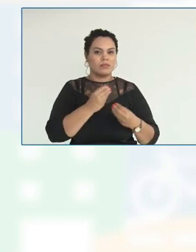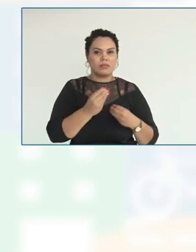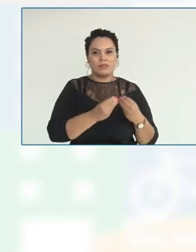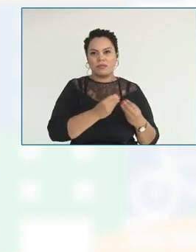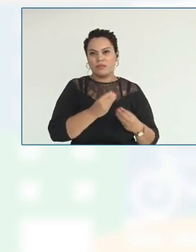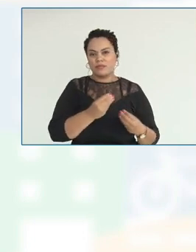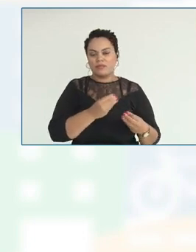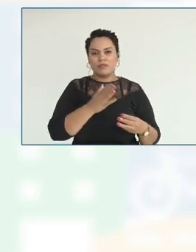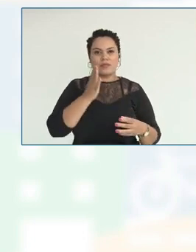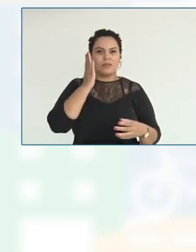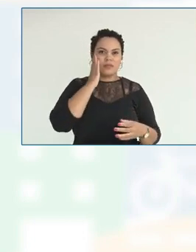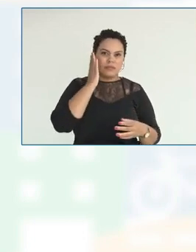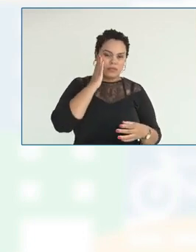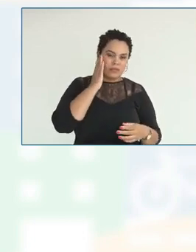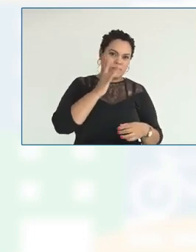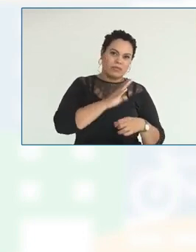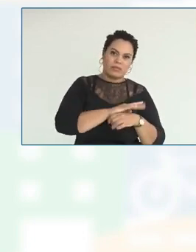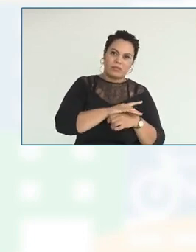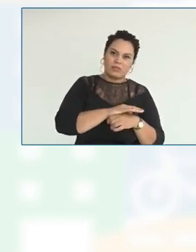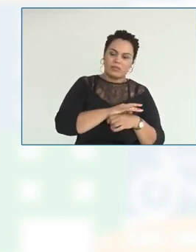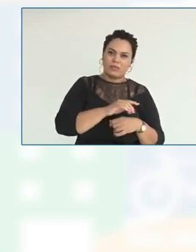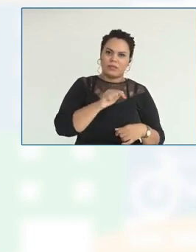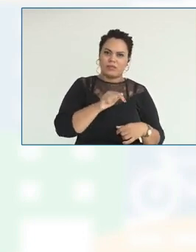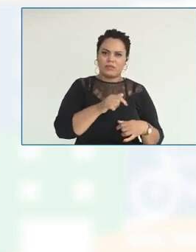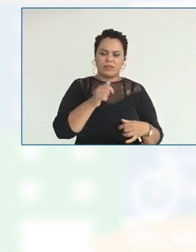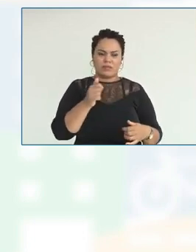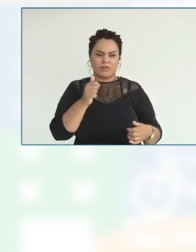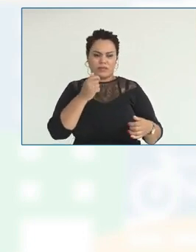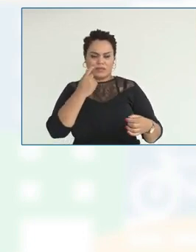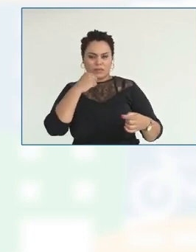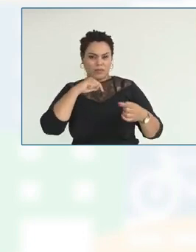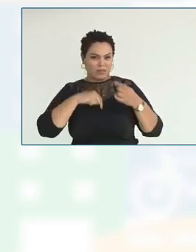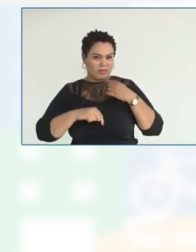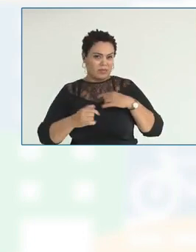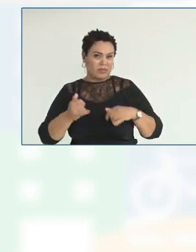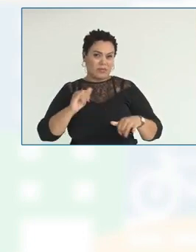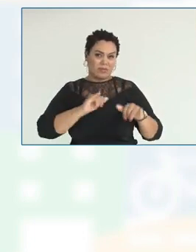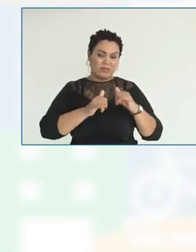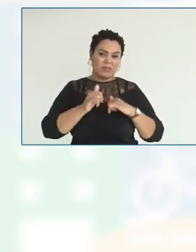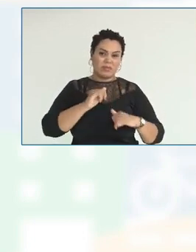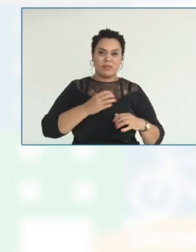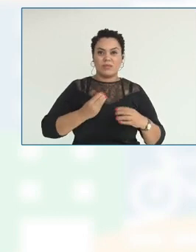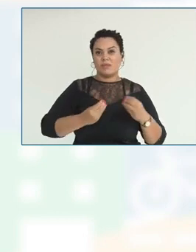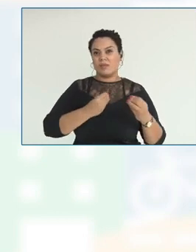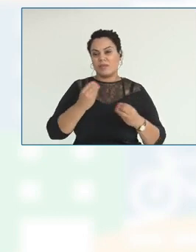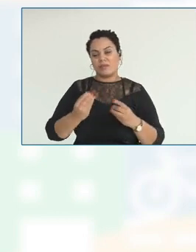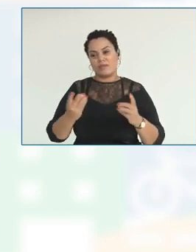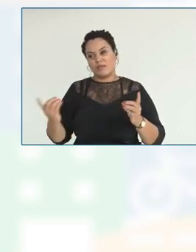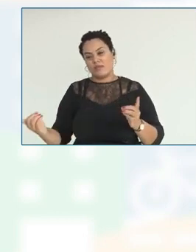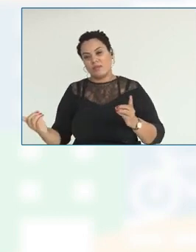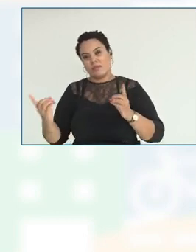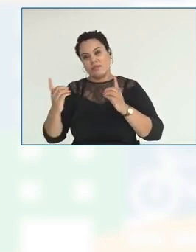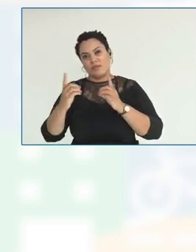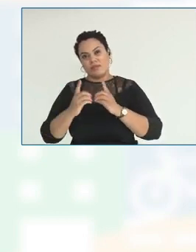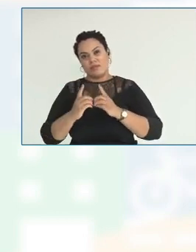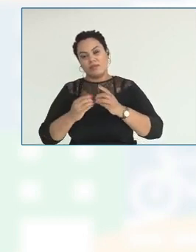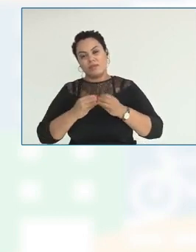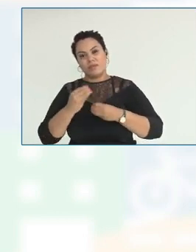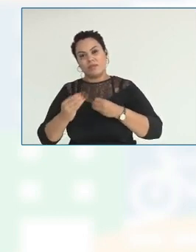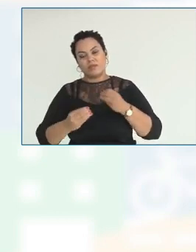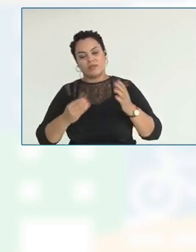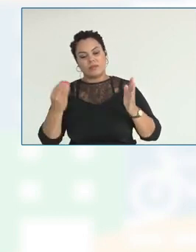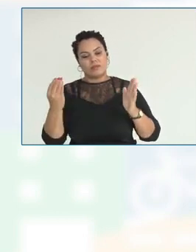caso suspeito de intoxicação, como conduzir esse caso e como notificar esse caso no SINAM. Então,